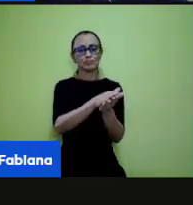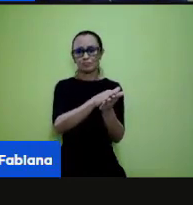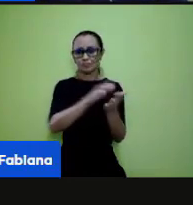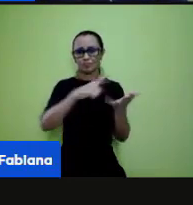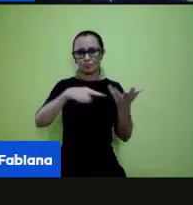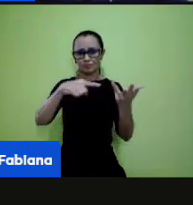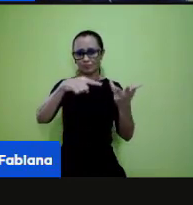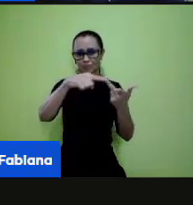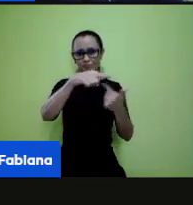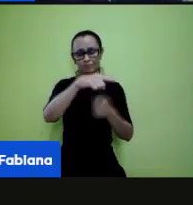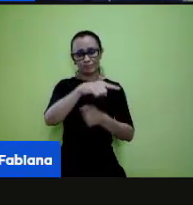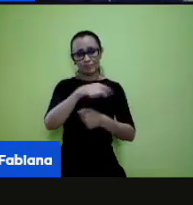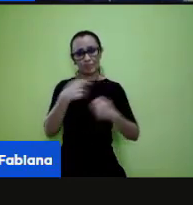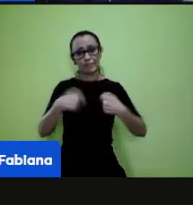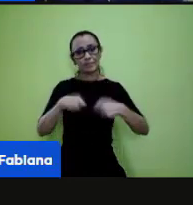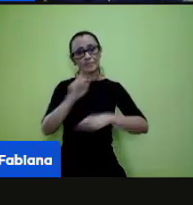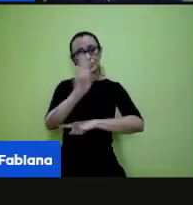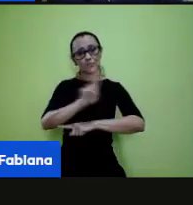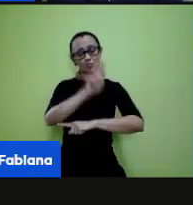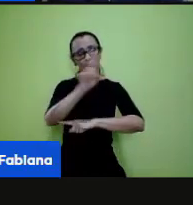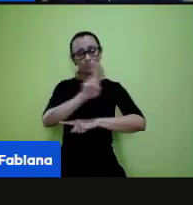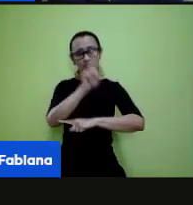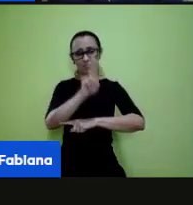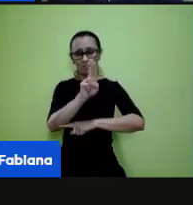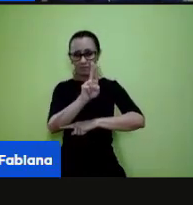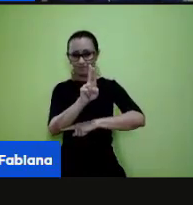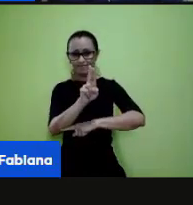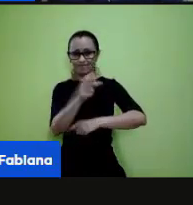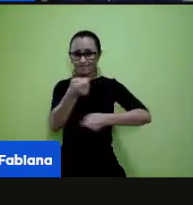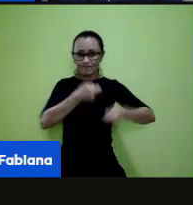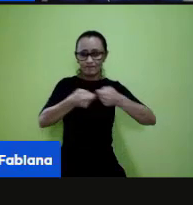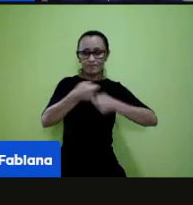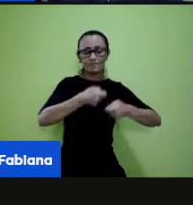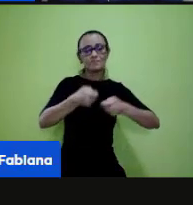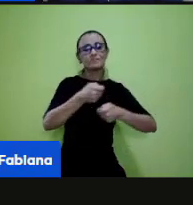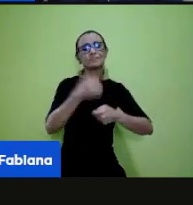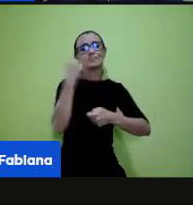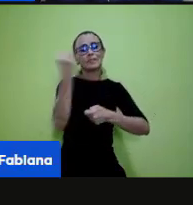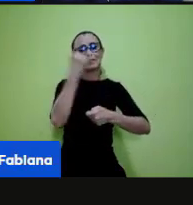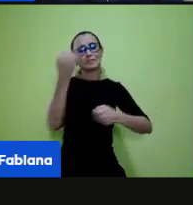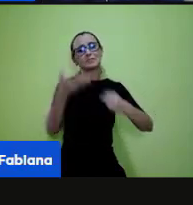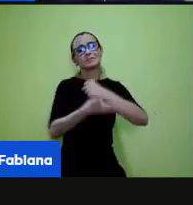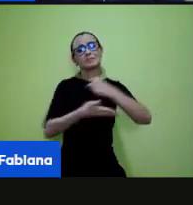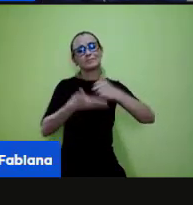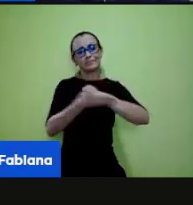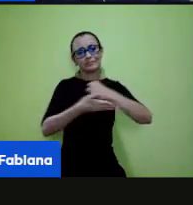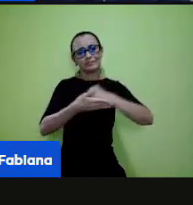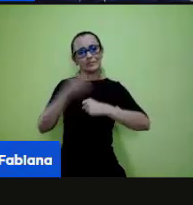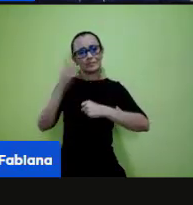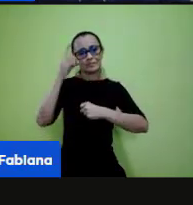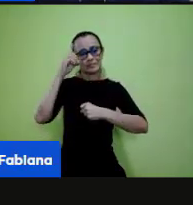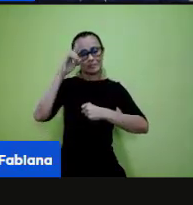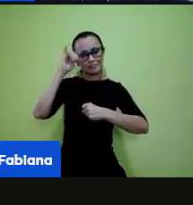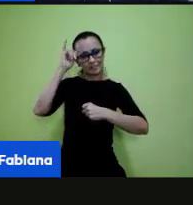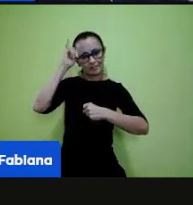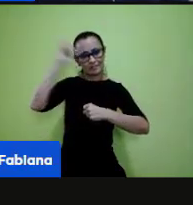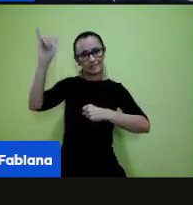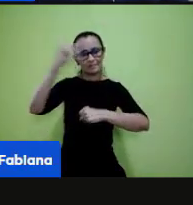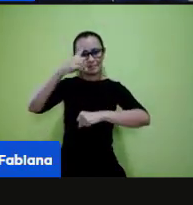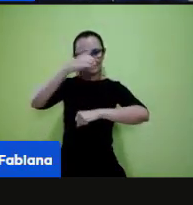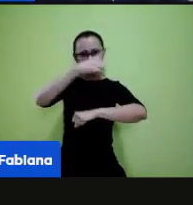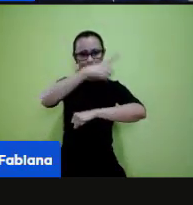que utilizar também desse controle legal, que é base no Programa Nacional de Controle da Dengue. A